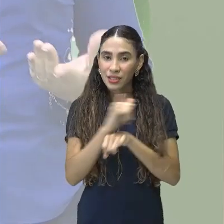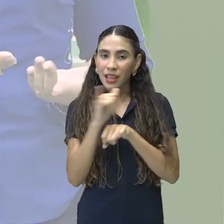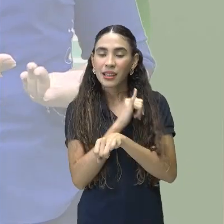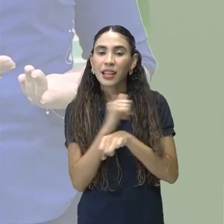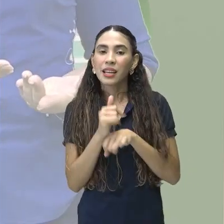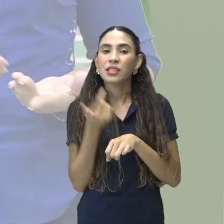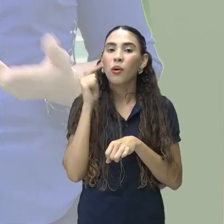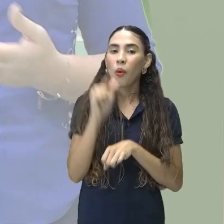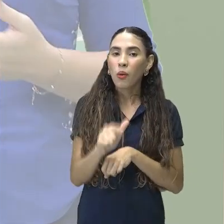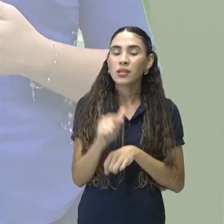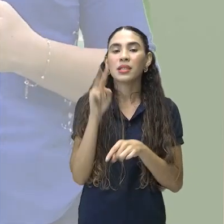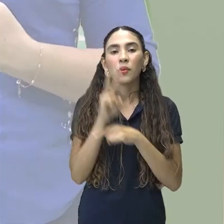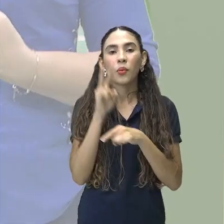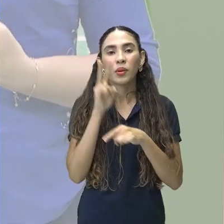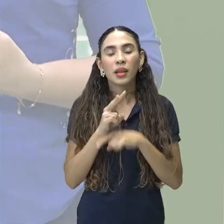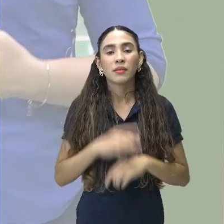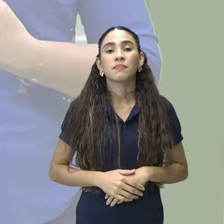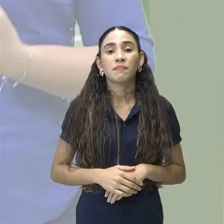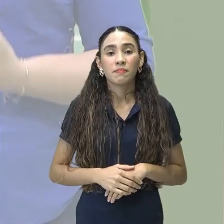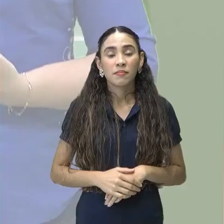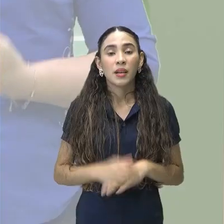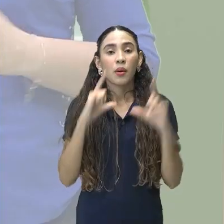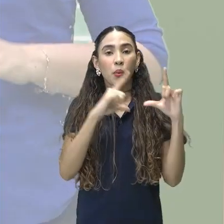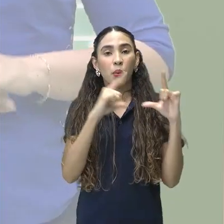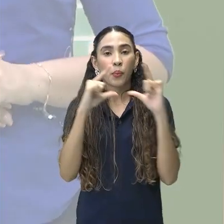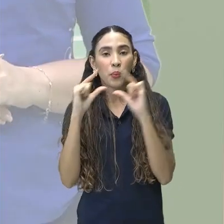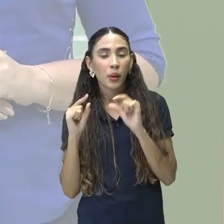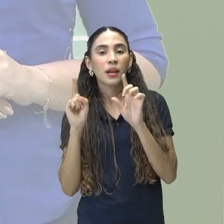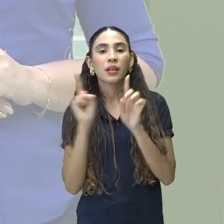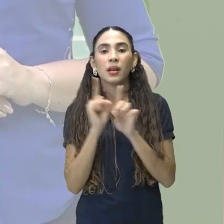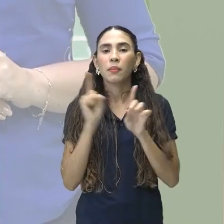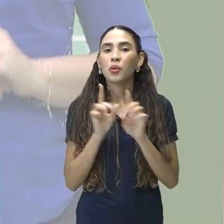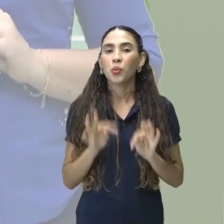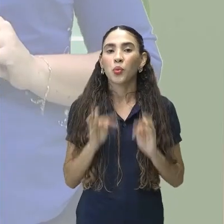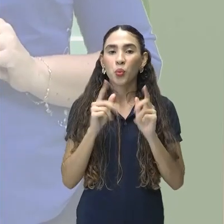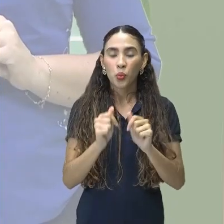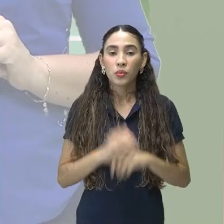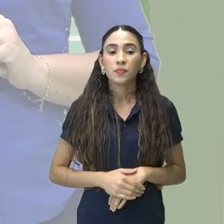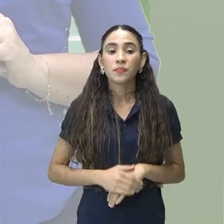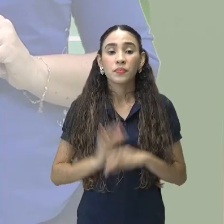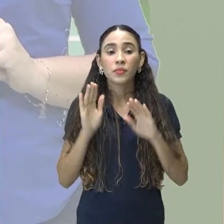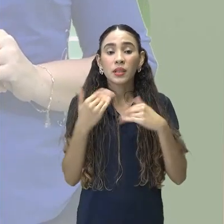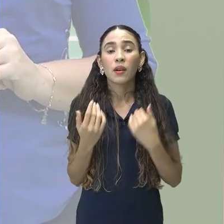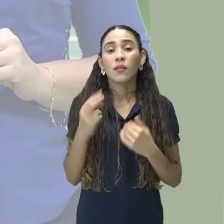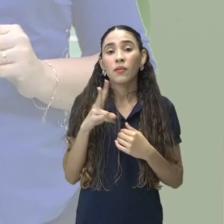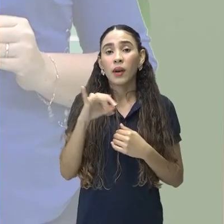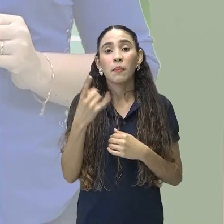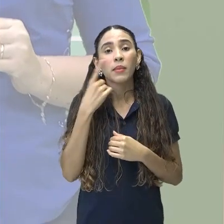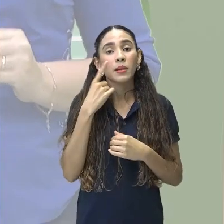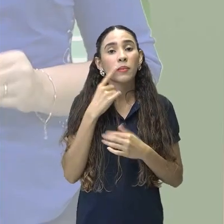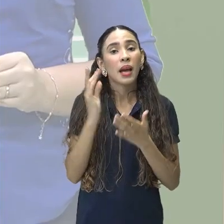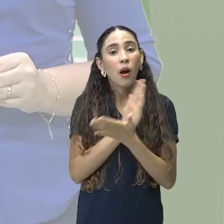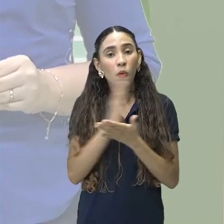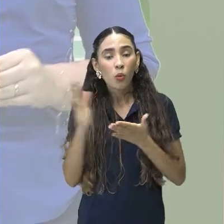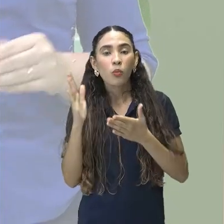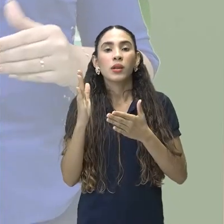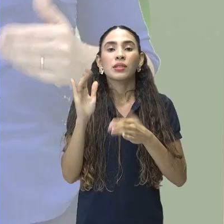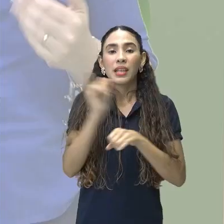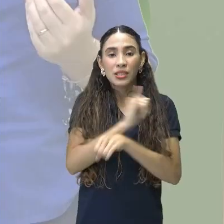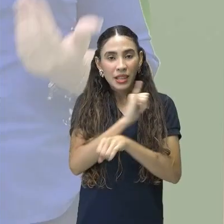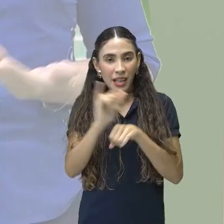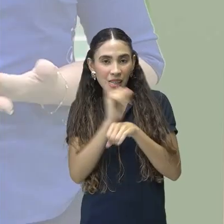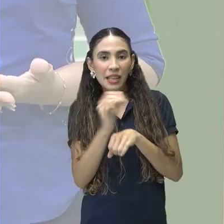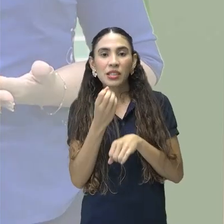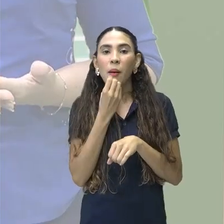de reverter, ou seja, de diminuir, né, tudo isso. E aí a gente vai observar algumas boas práticas